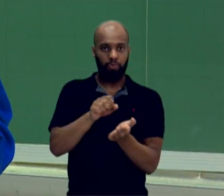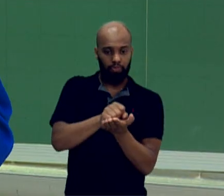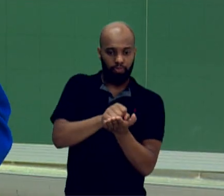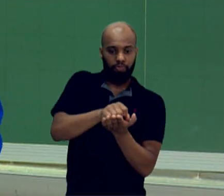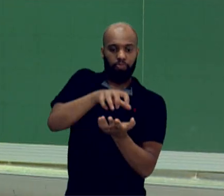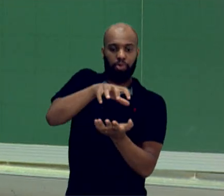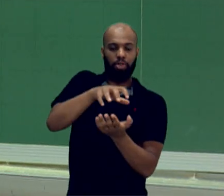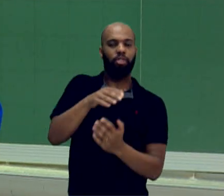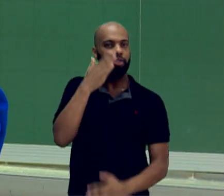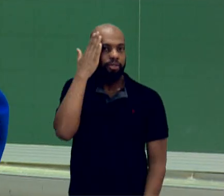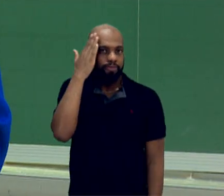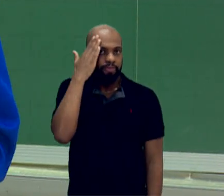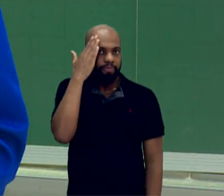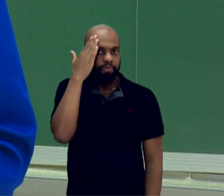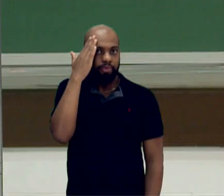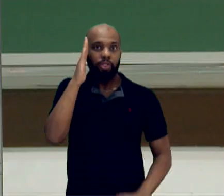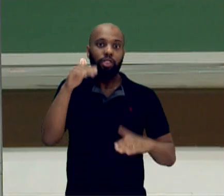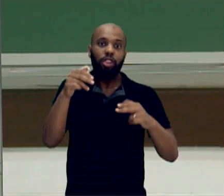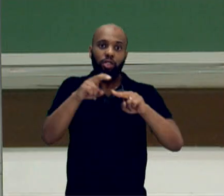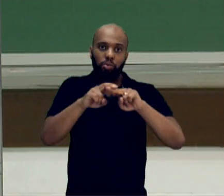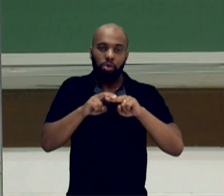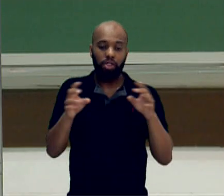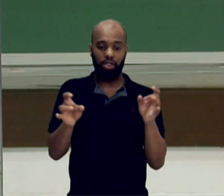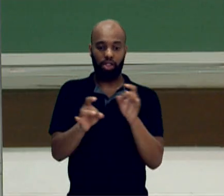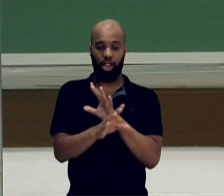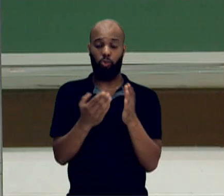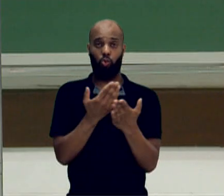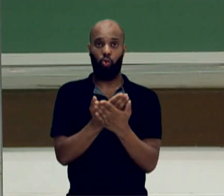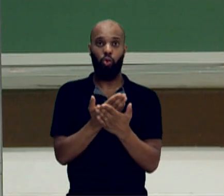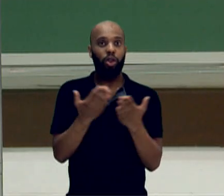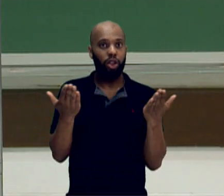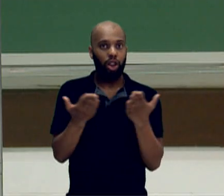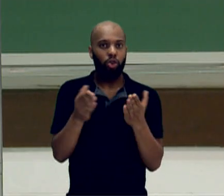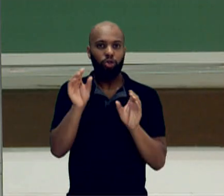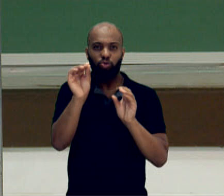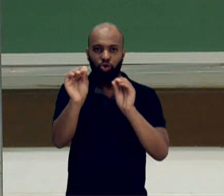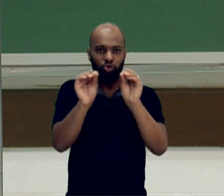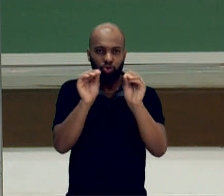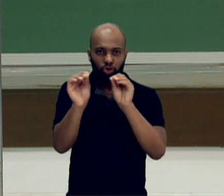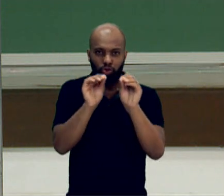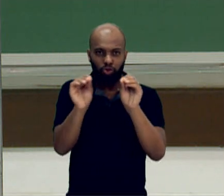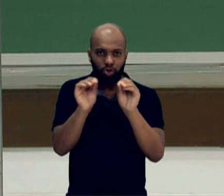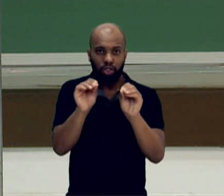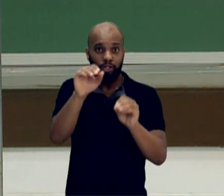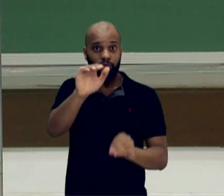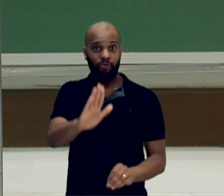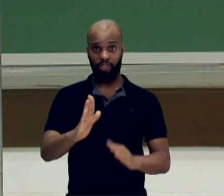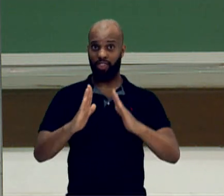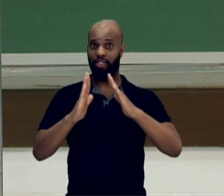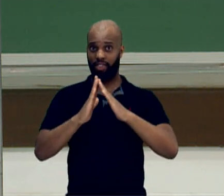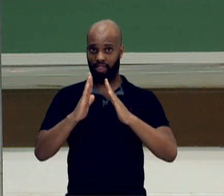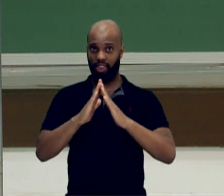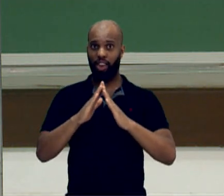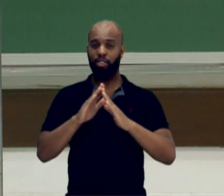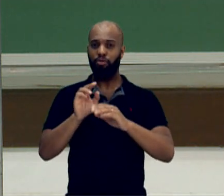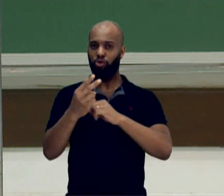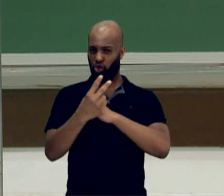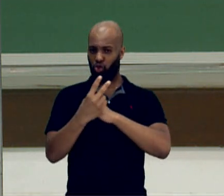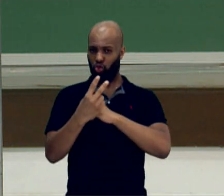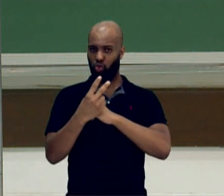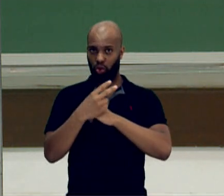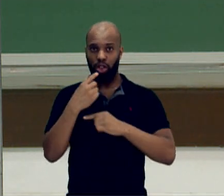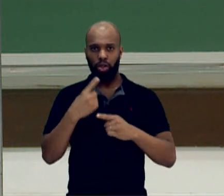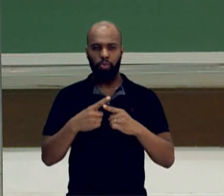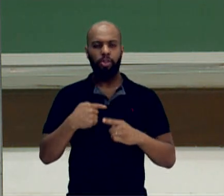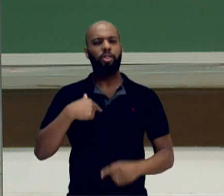é? Certo? Com isso, a gente encerra a nossa aula de hoje. Beijo da prof, fiquem em casa, se cuidem muito,